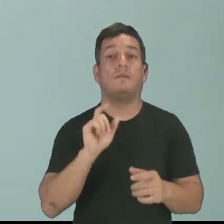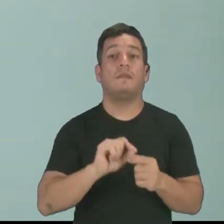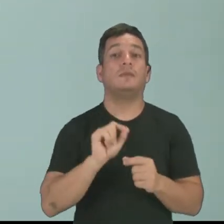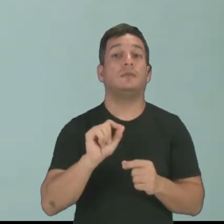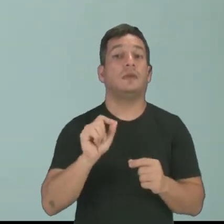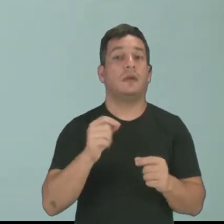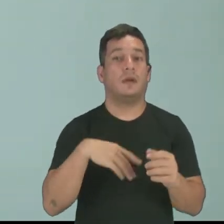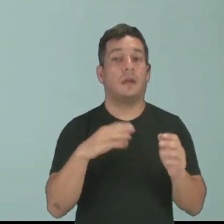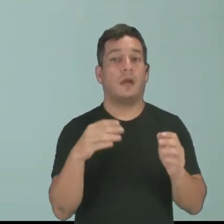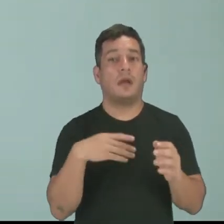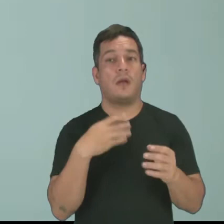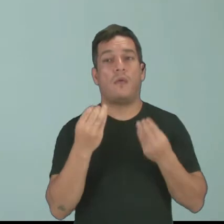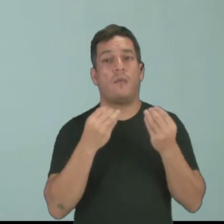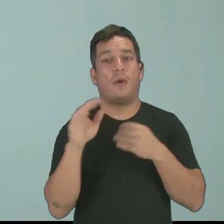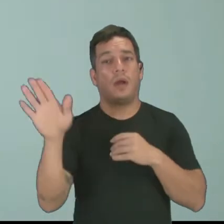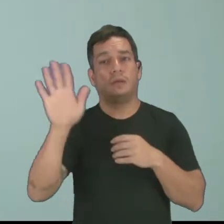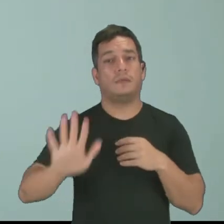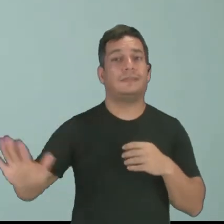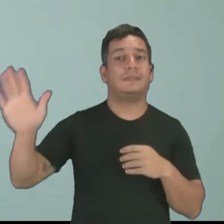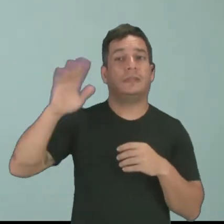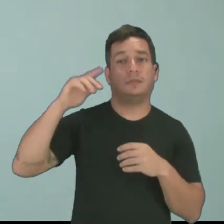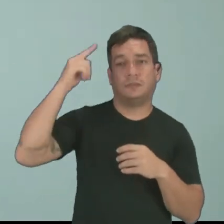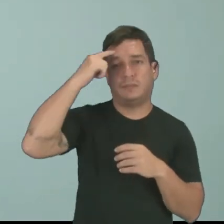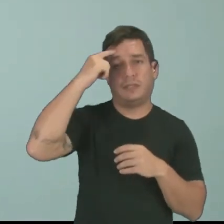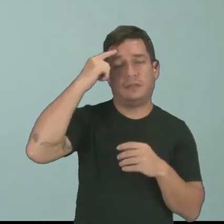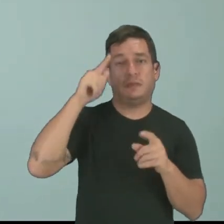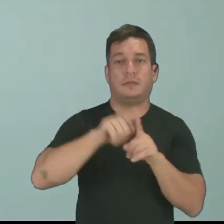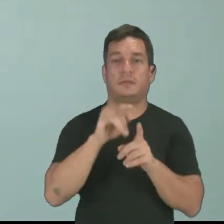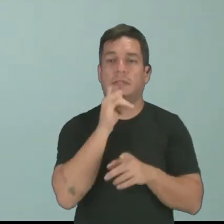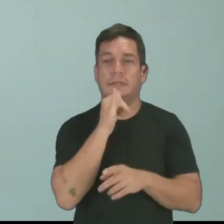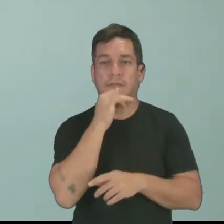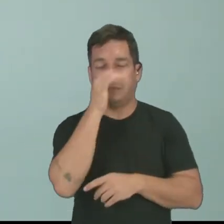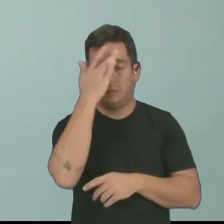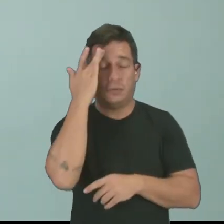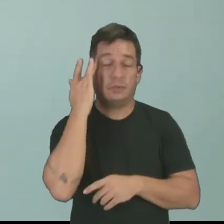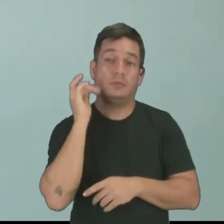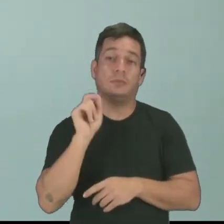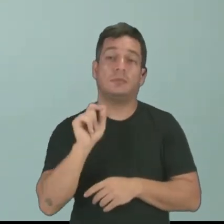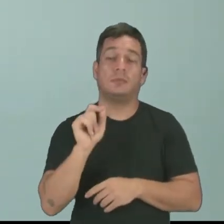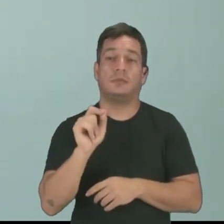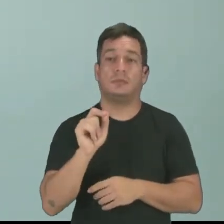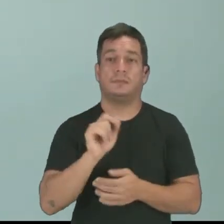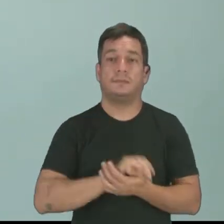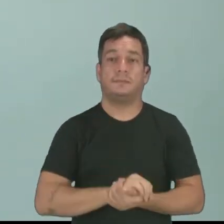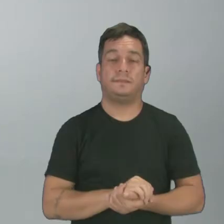é claro, uma forma universal de pensar. Por exemplo, uma pessoa que